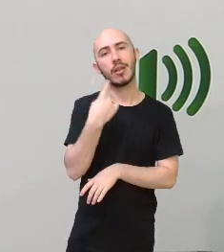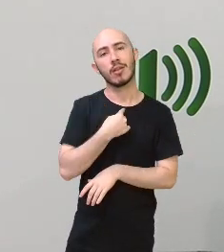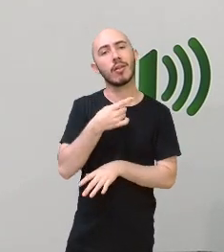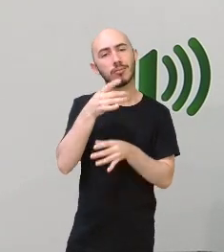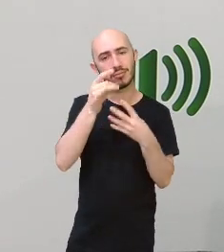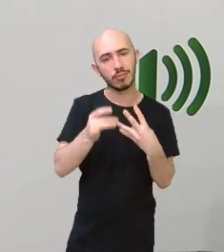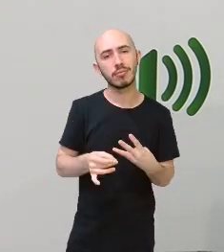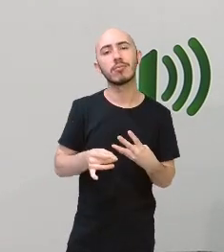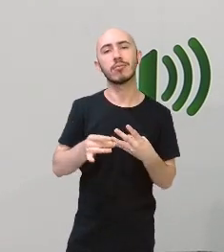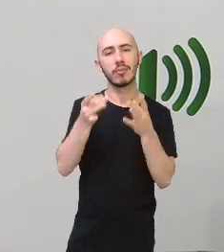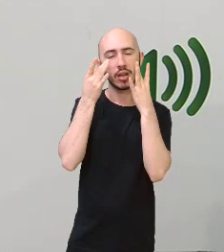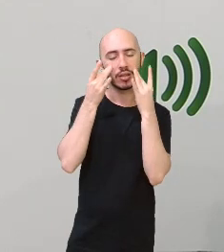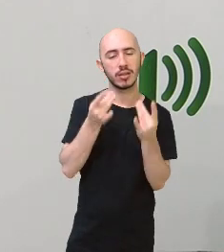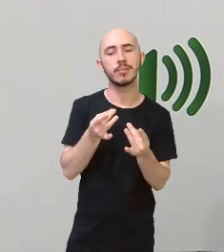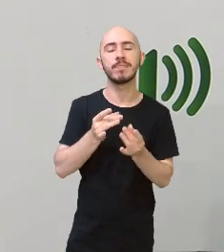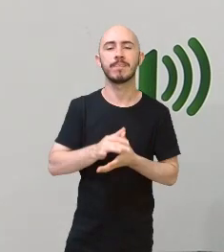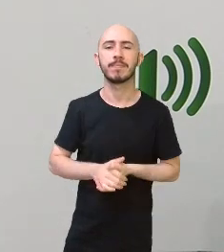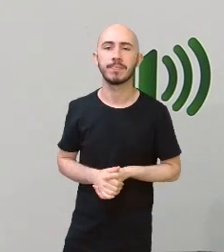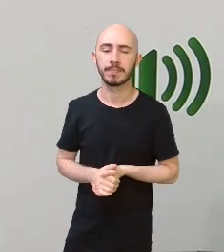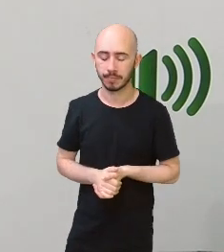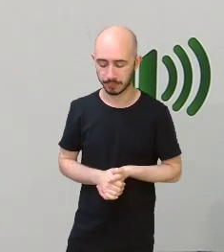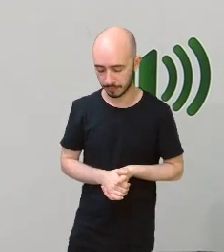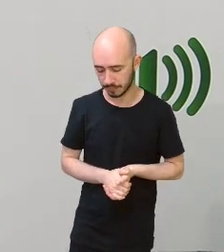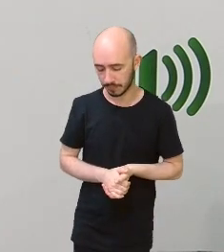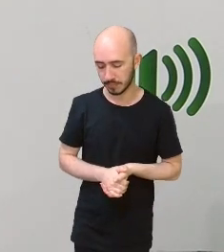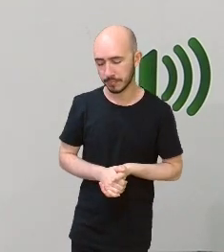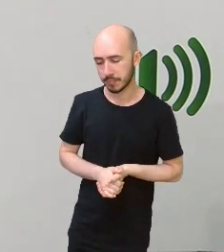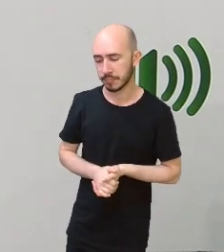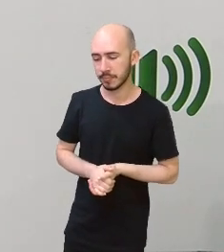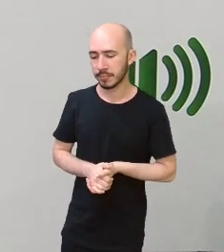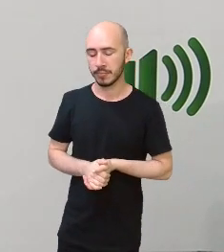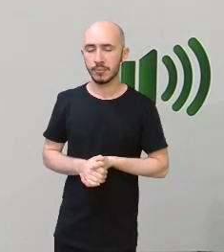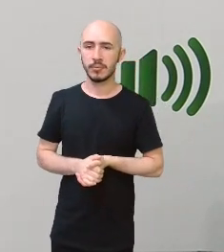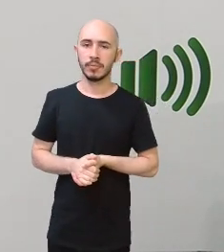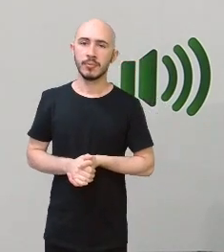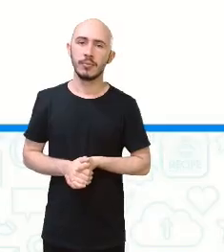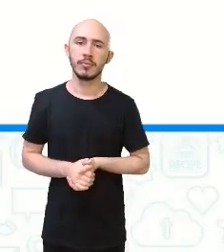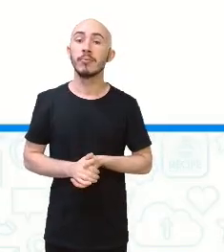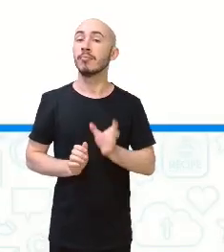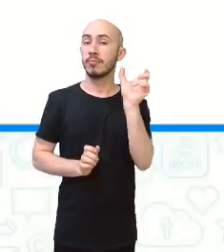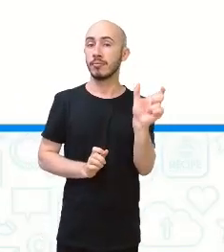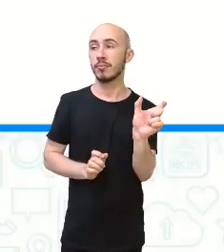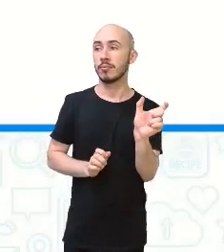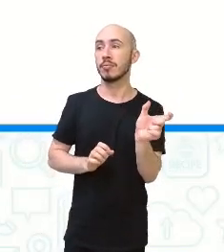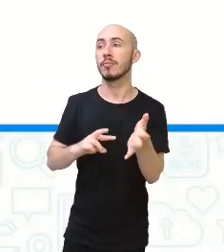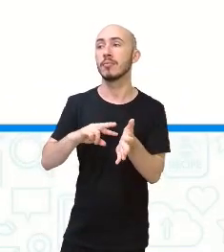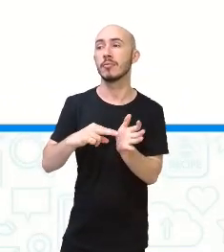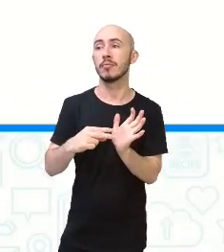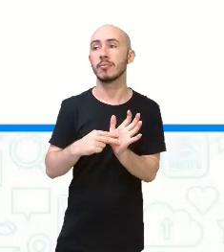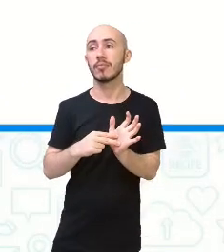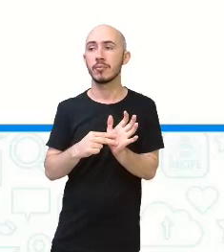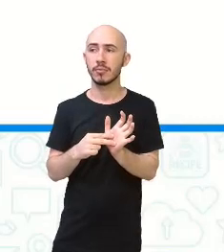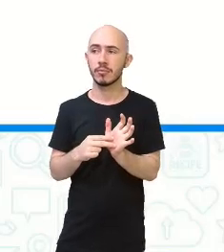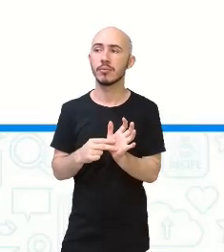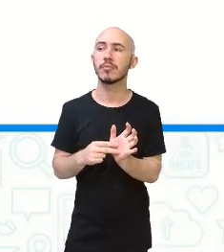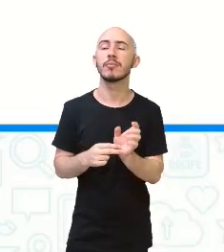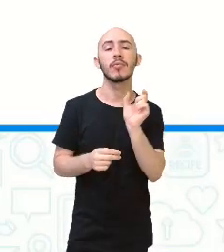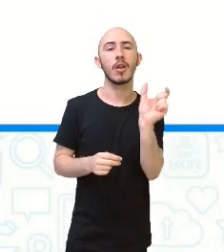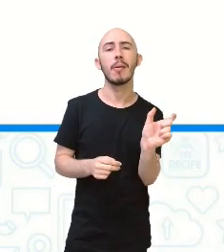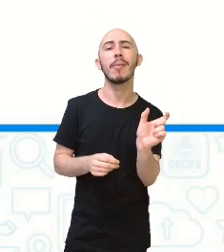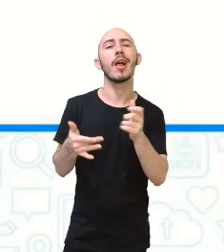detalhe, certo? Então, o sentido de uma palavra, também essa palavra está errada, tá?